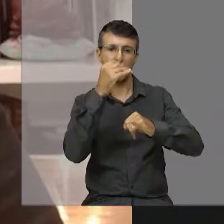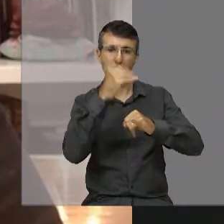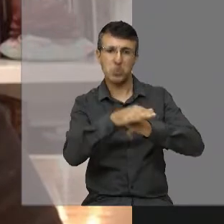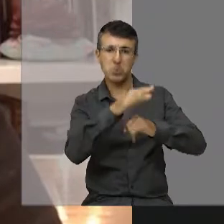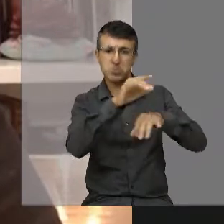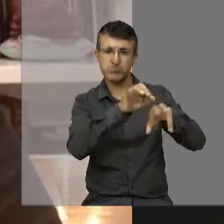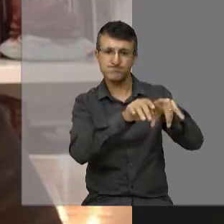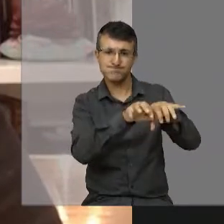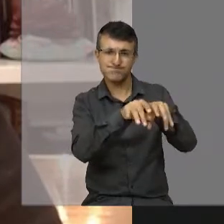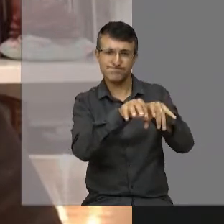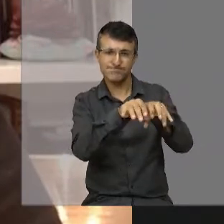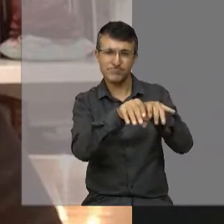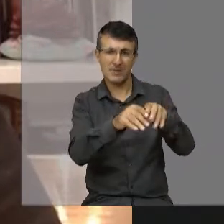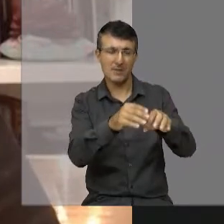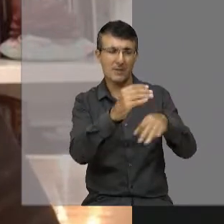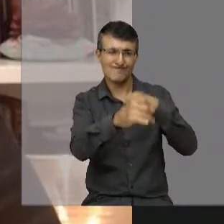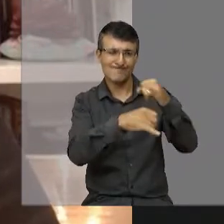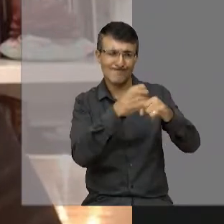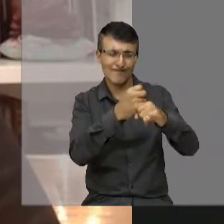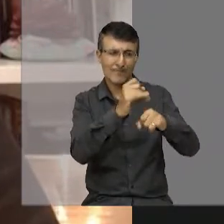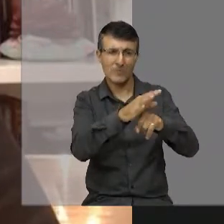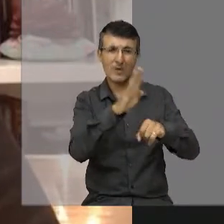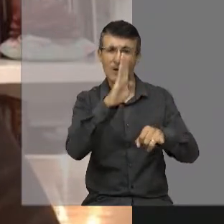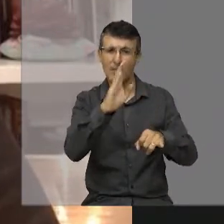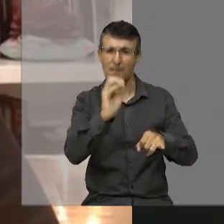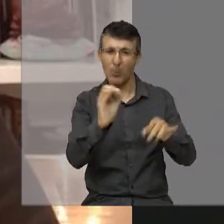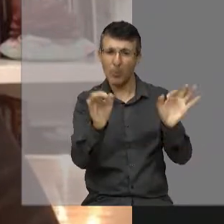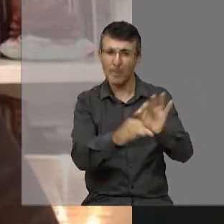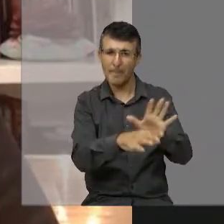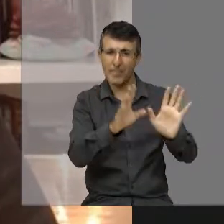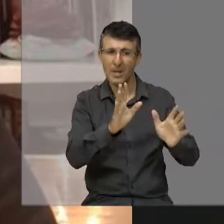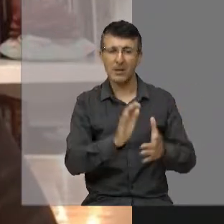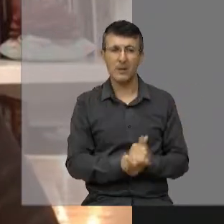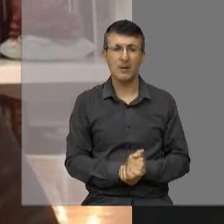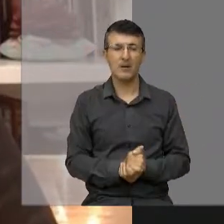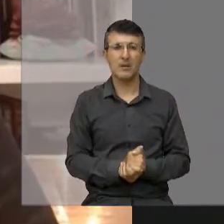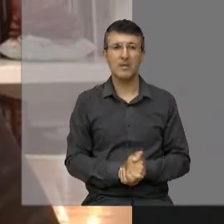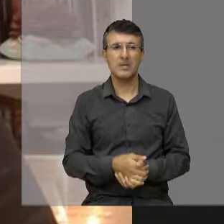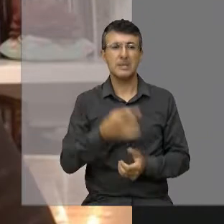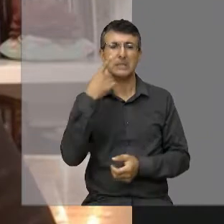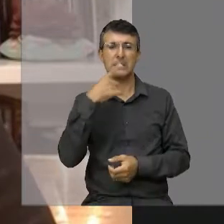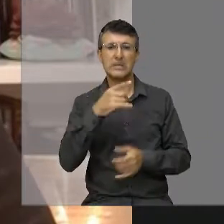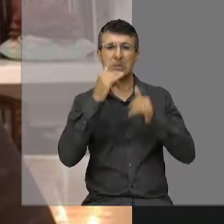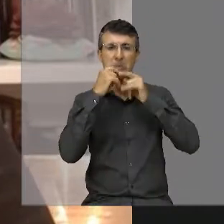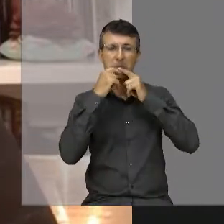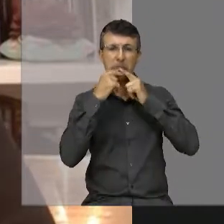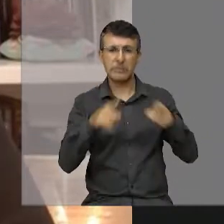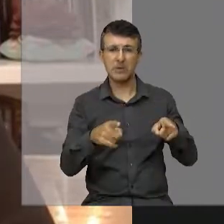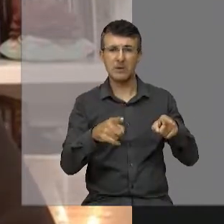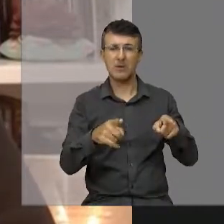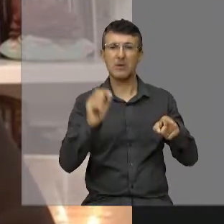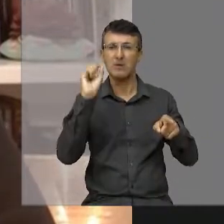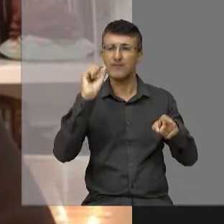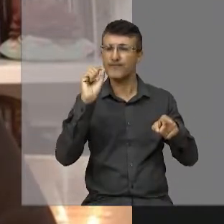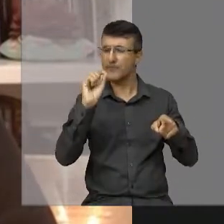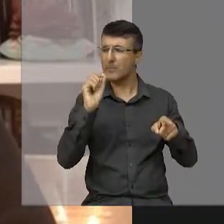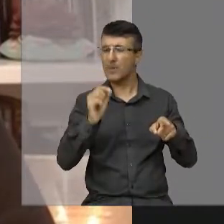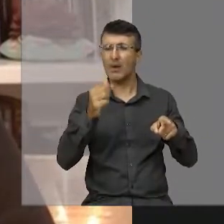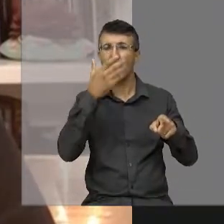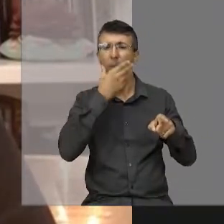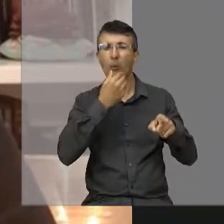Os aplicativos que hoje em dia existem, que elas conseguem fazer esse tipo de denúncia, mas a gente precisa pensar isso não só numa